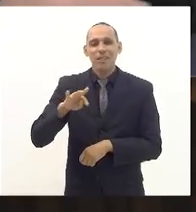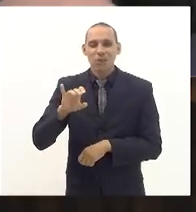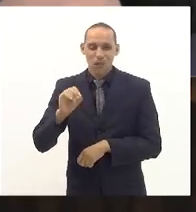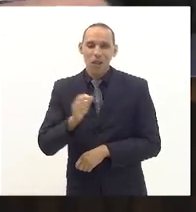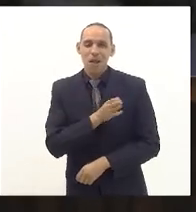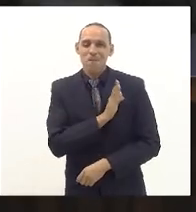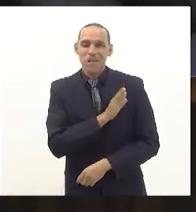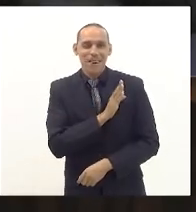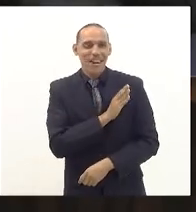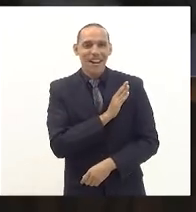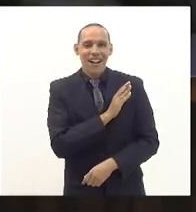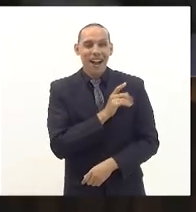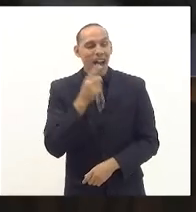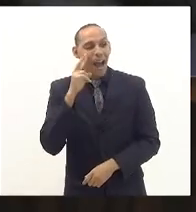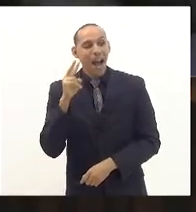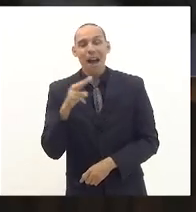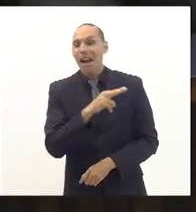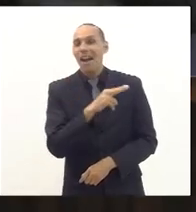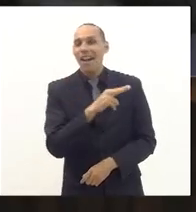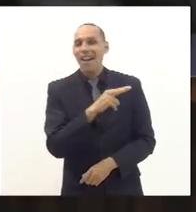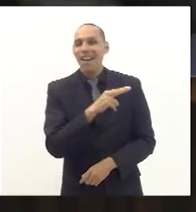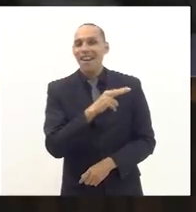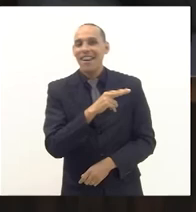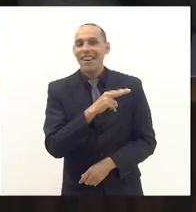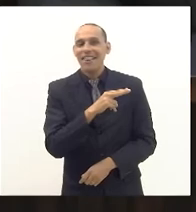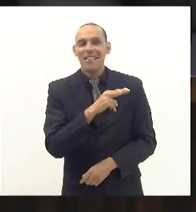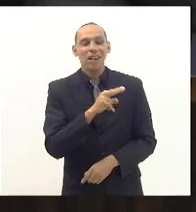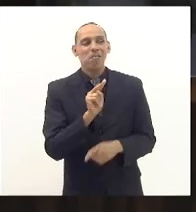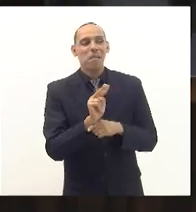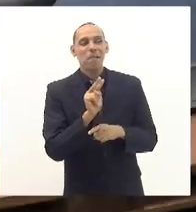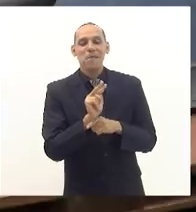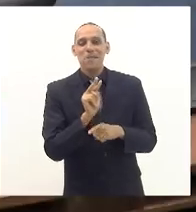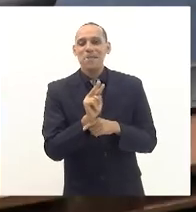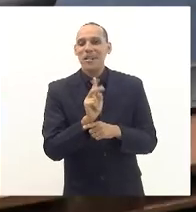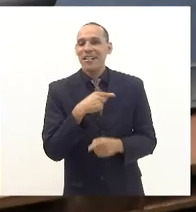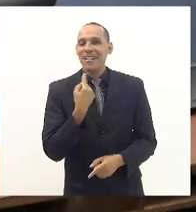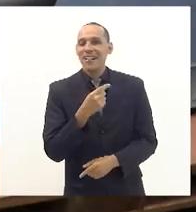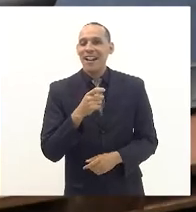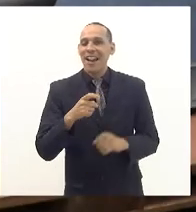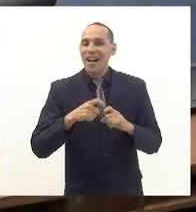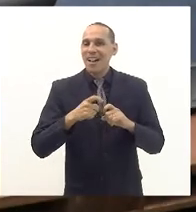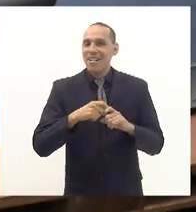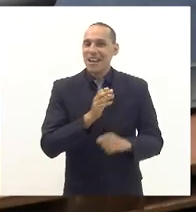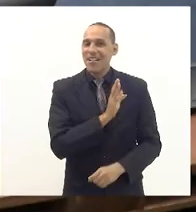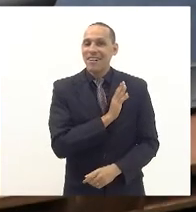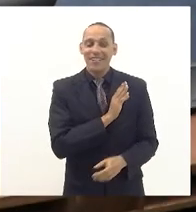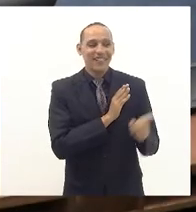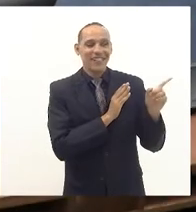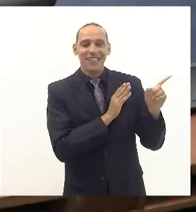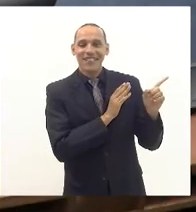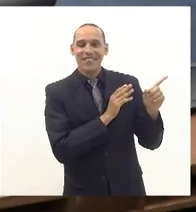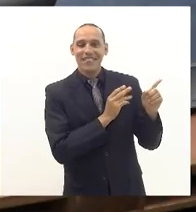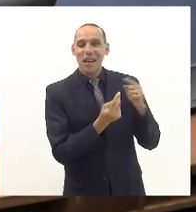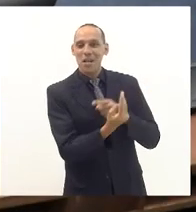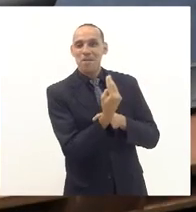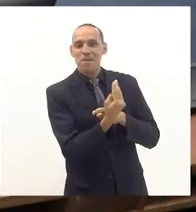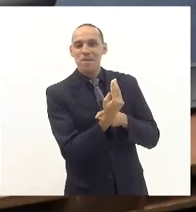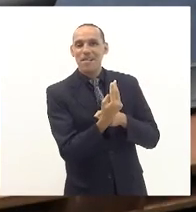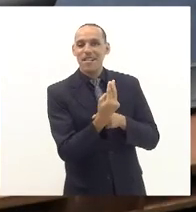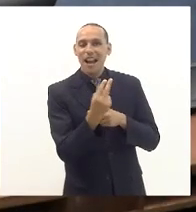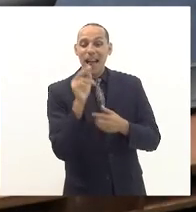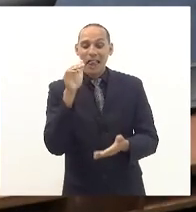nosso cardiologista Dr se Dr Marcelo e fica escutando a gente lá um cardiologista Nossa que ele fica aí até o